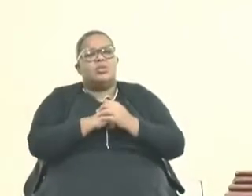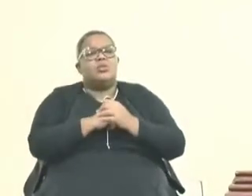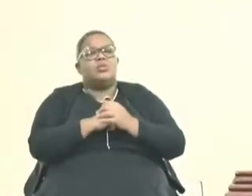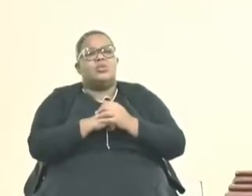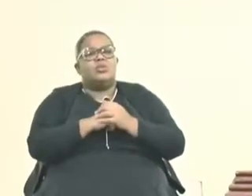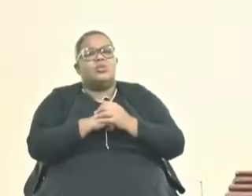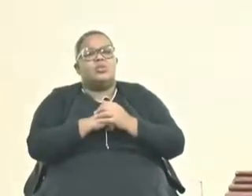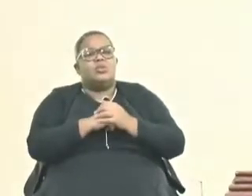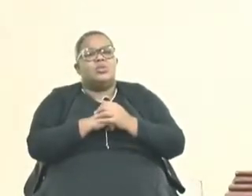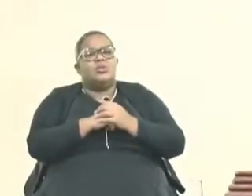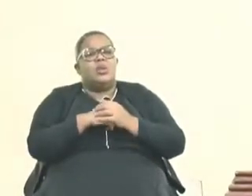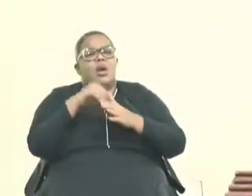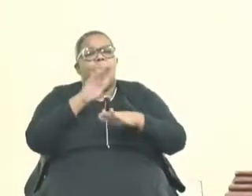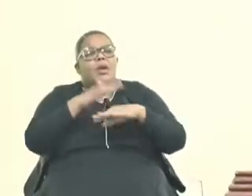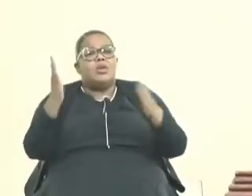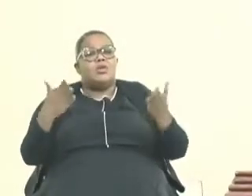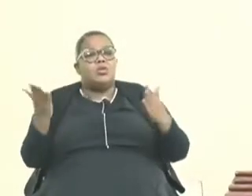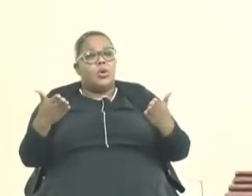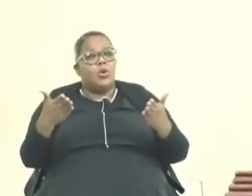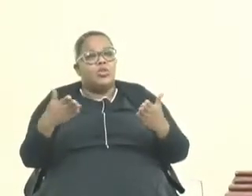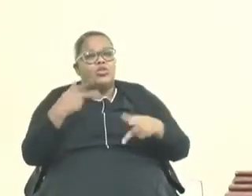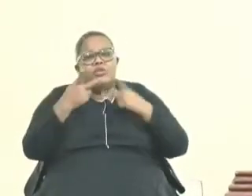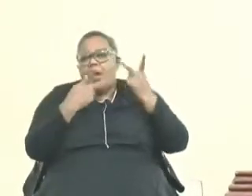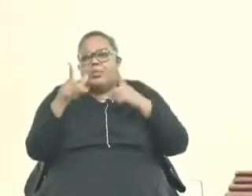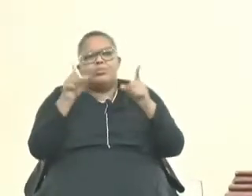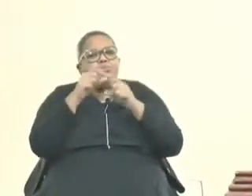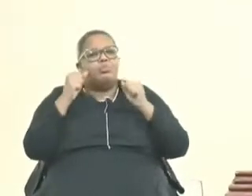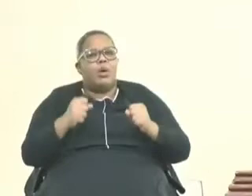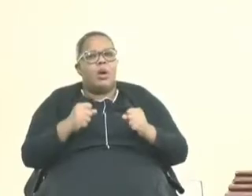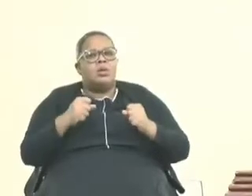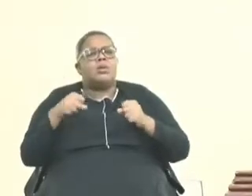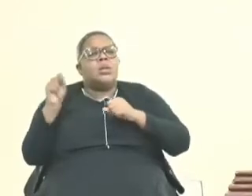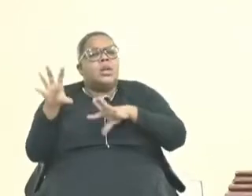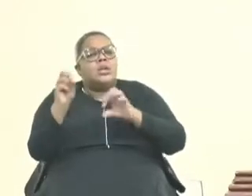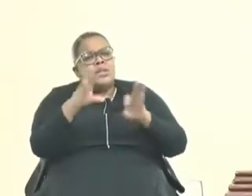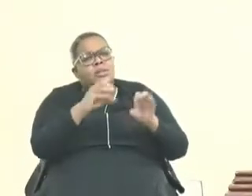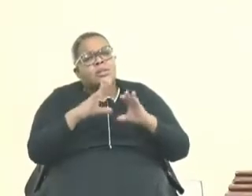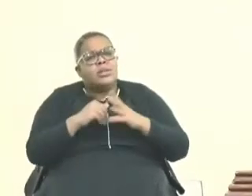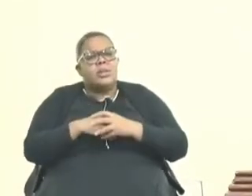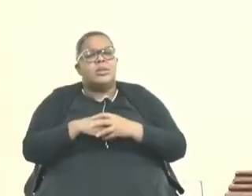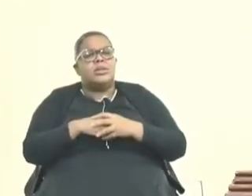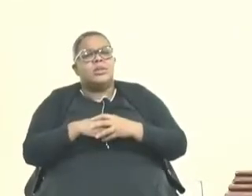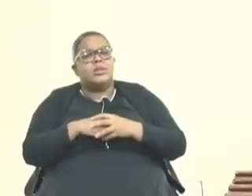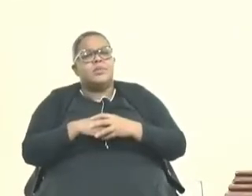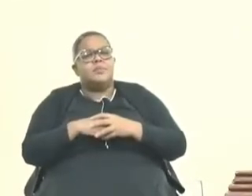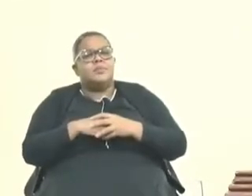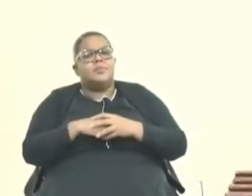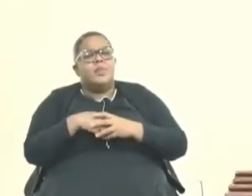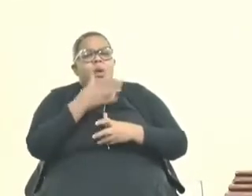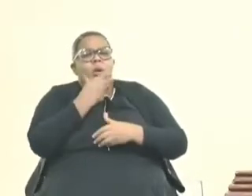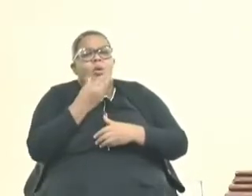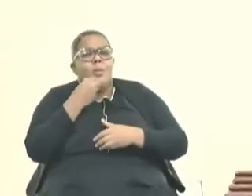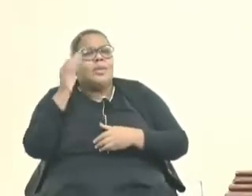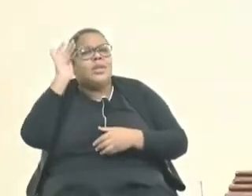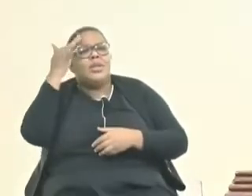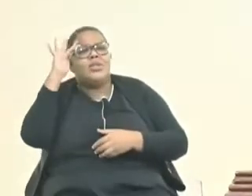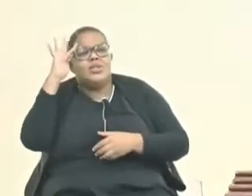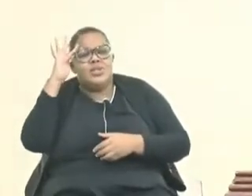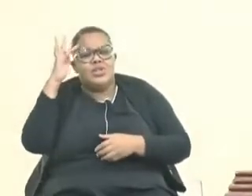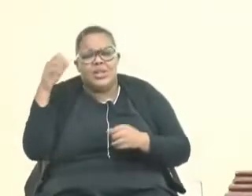hoje a gente vê alguém meu pai mas ele não pode porque é muito aumentam ensino ele ele sabia que ele tava fora da presença de Deus